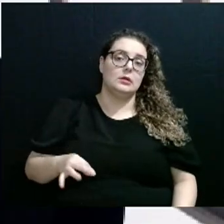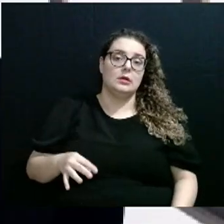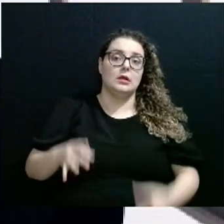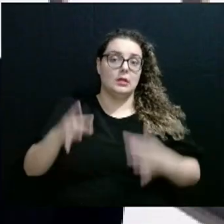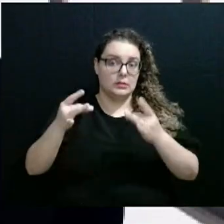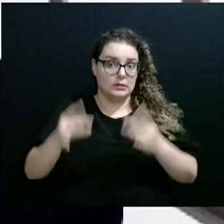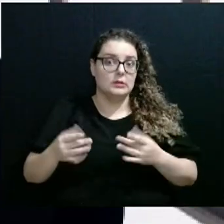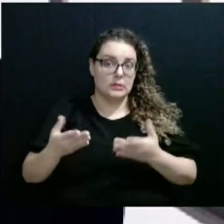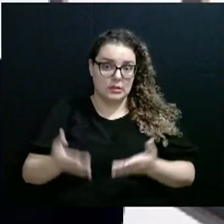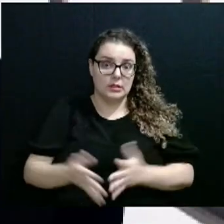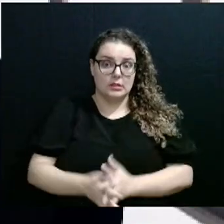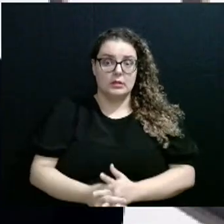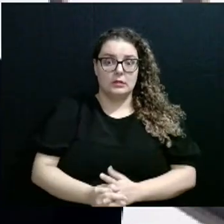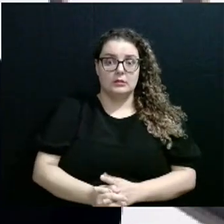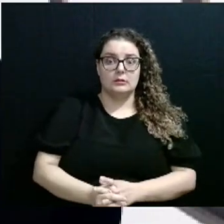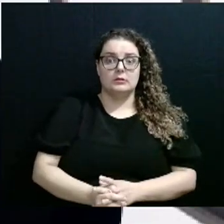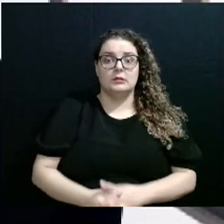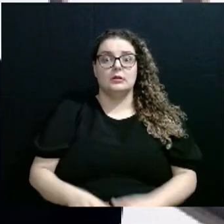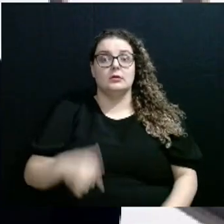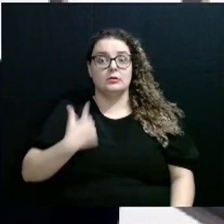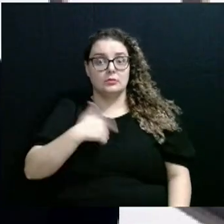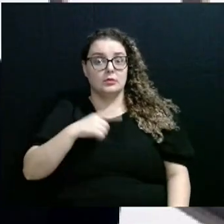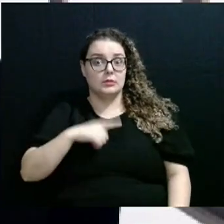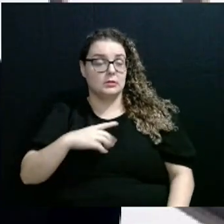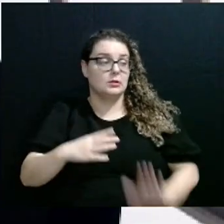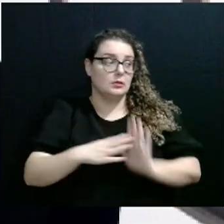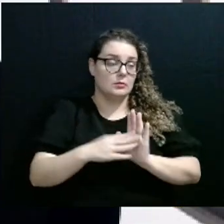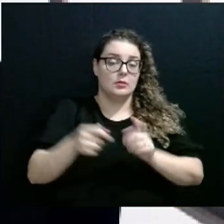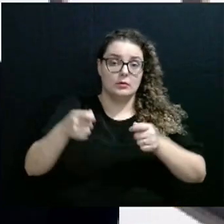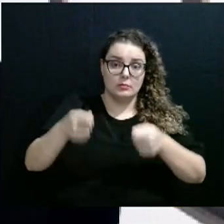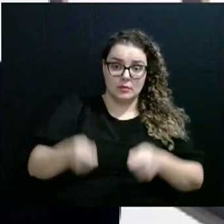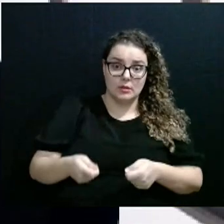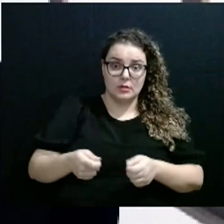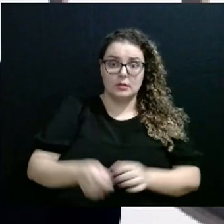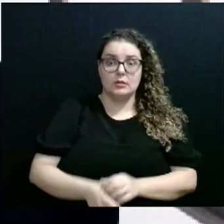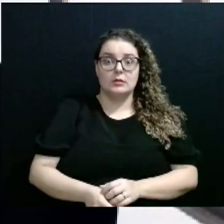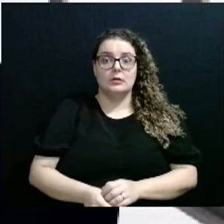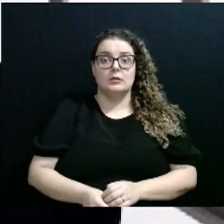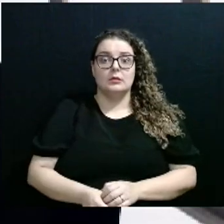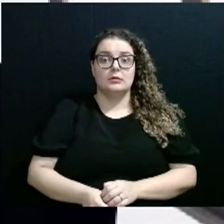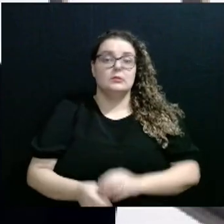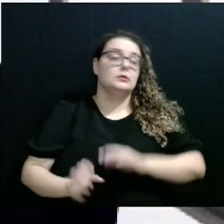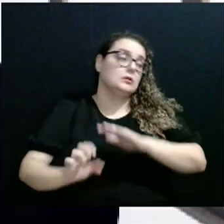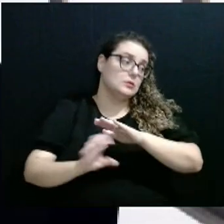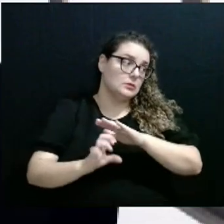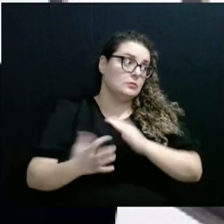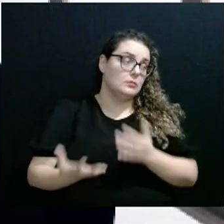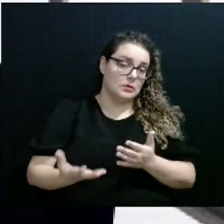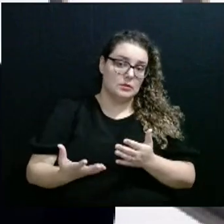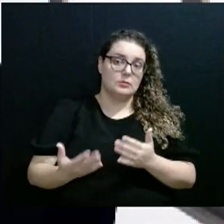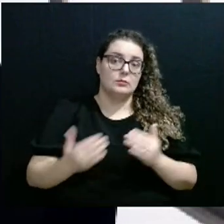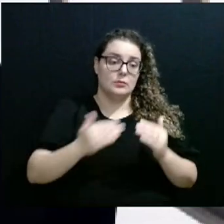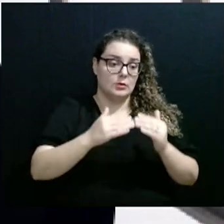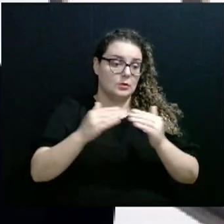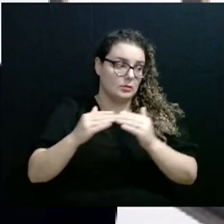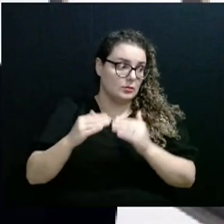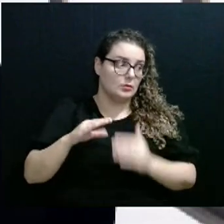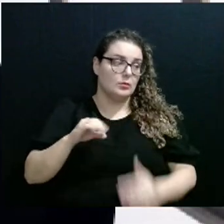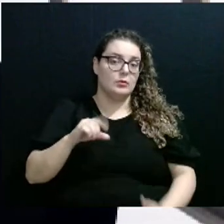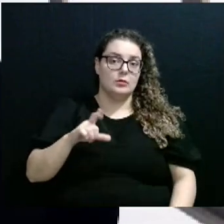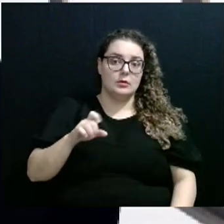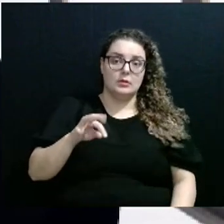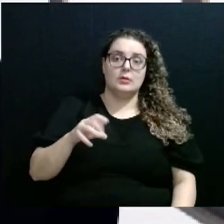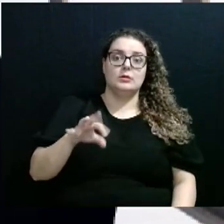a gente tem já um modelo consolidado nas empresas, por meio de acordos coletivos, convenções